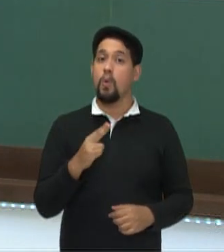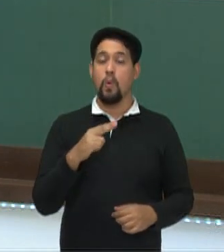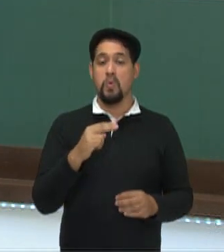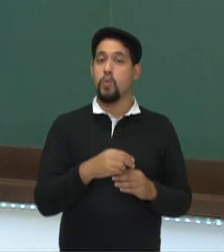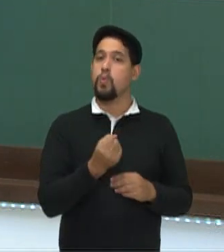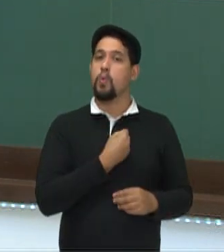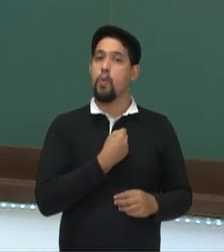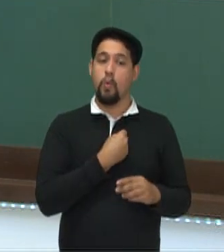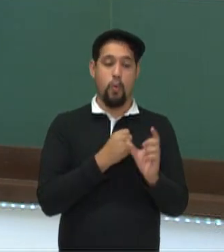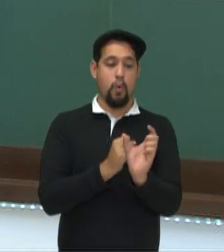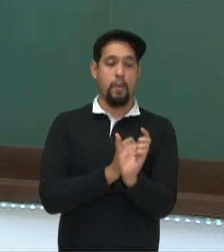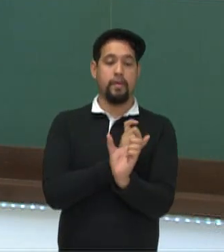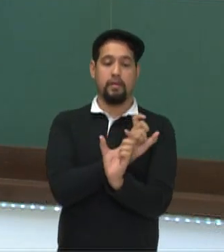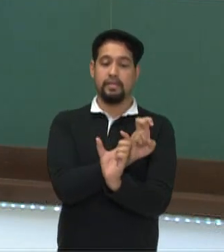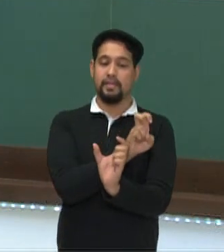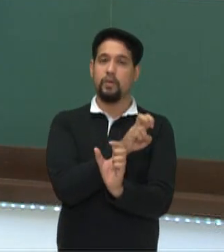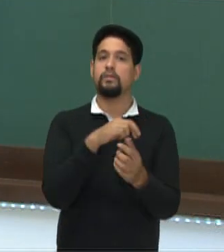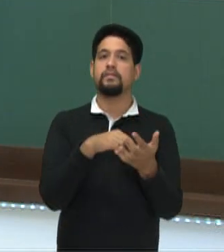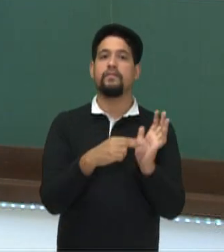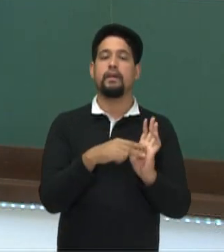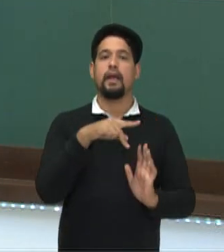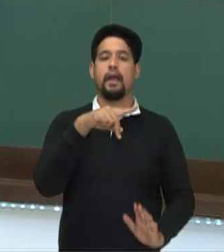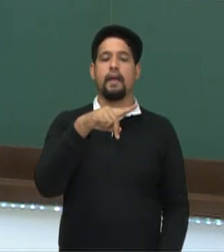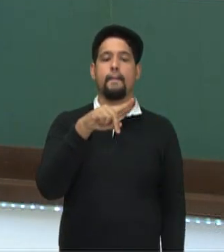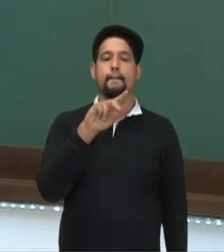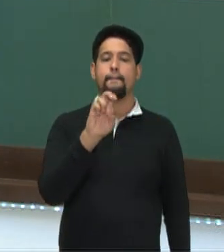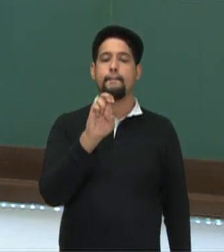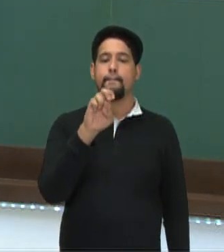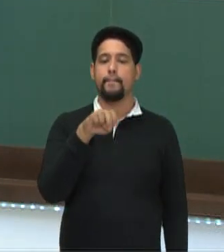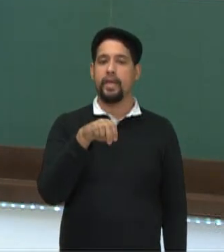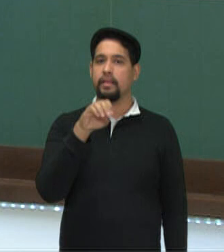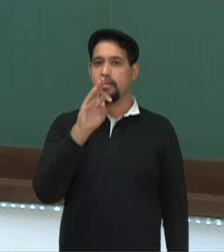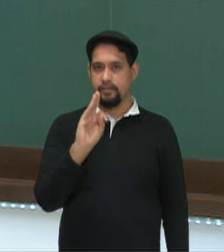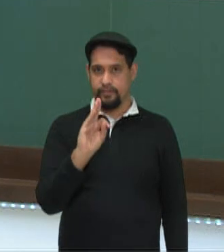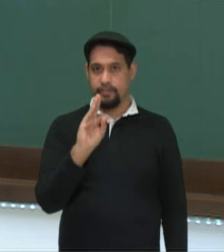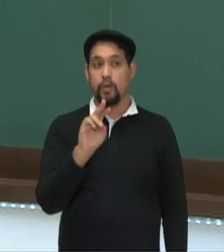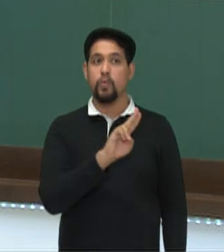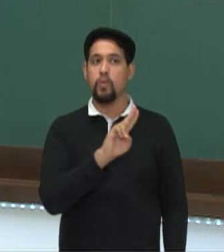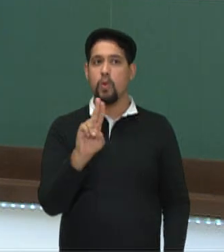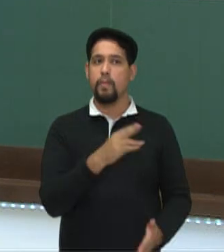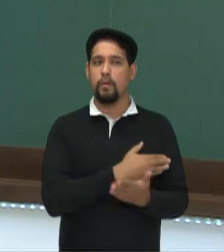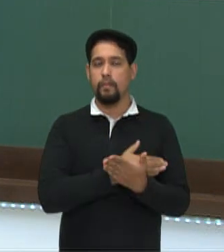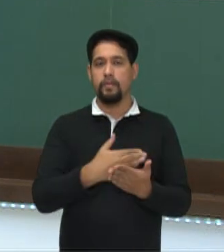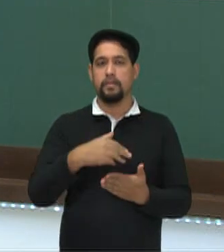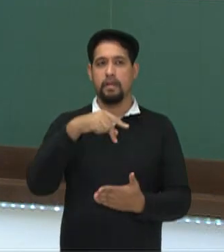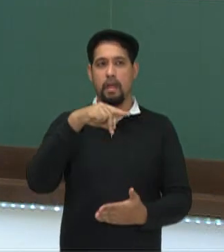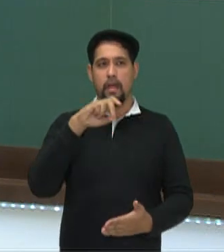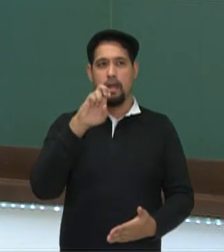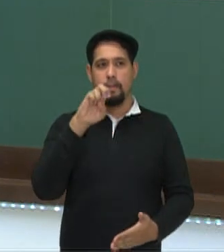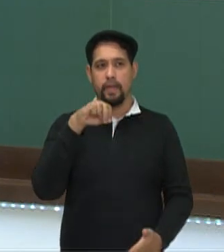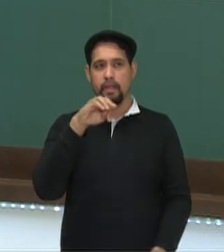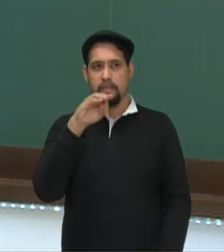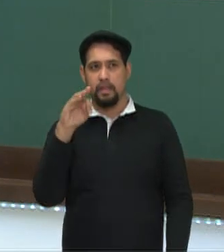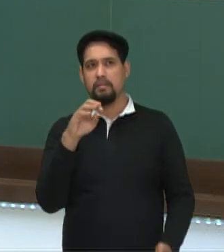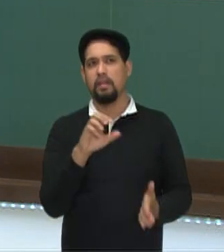que indica 5 é pente, então o nome começa com pente. Ligações simples entre os